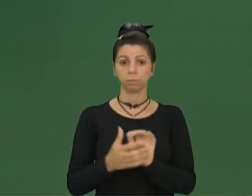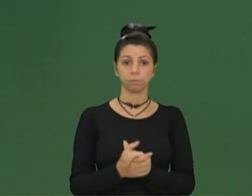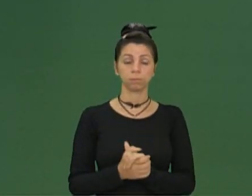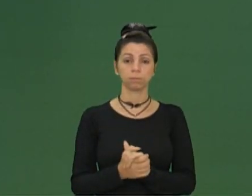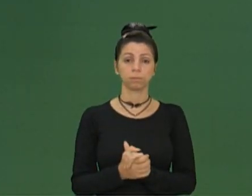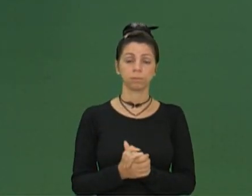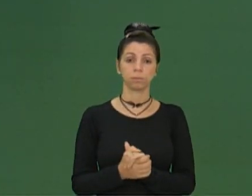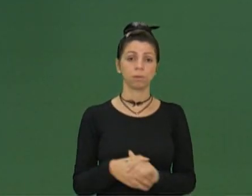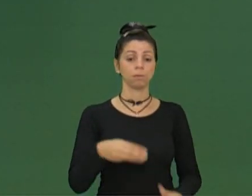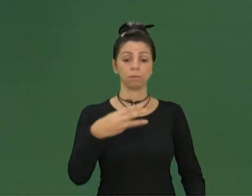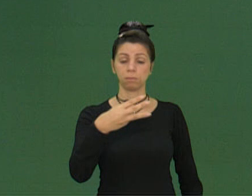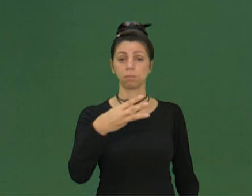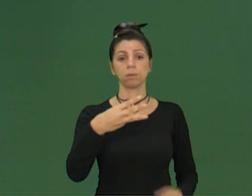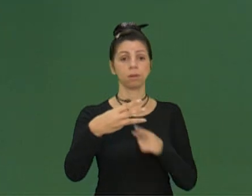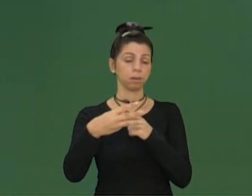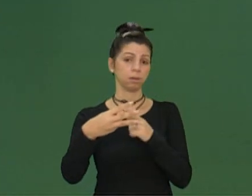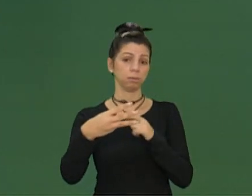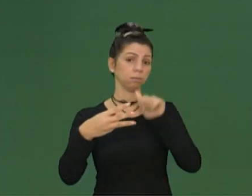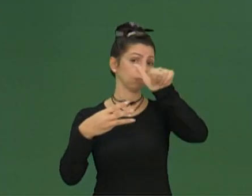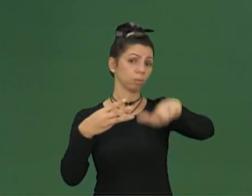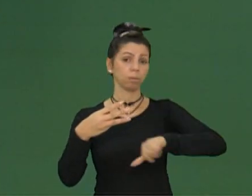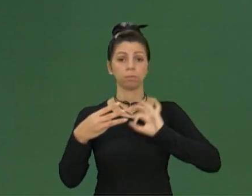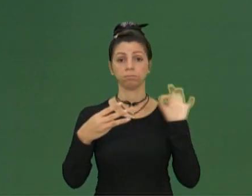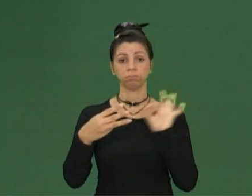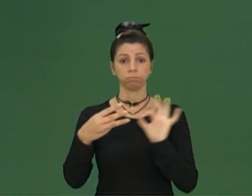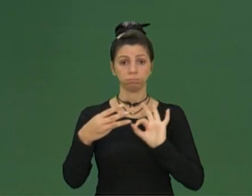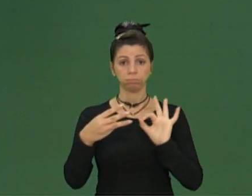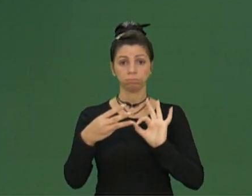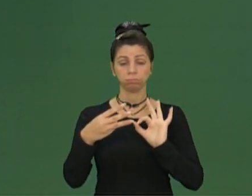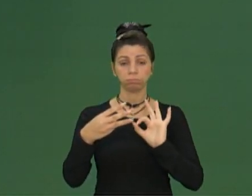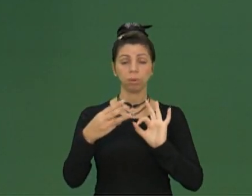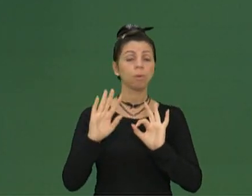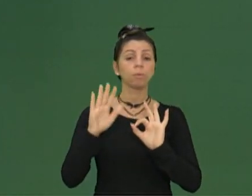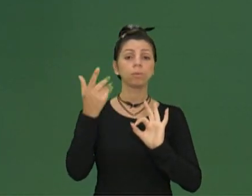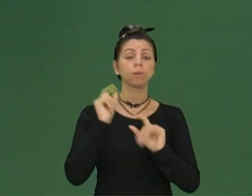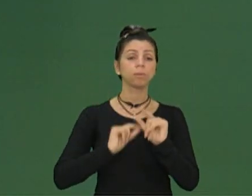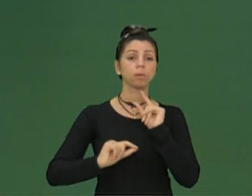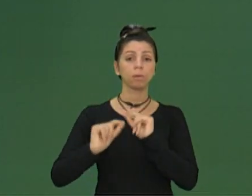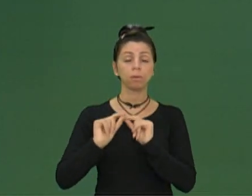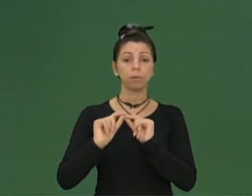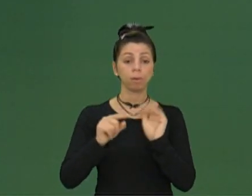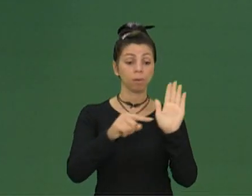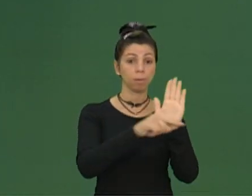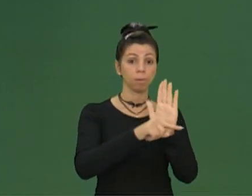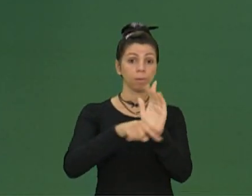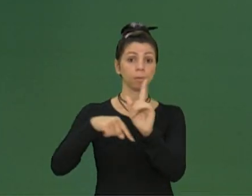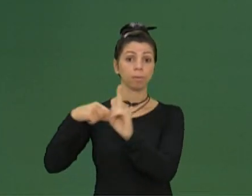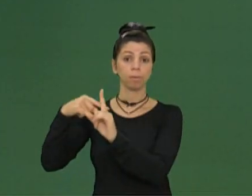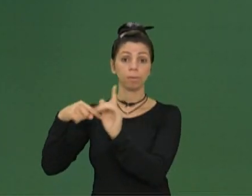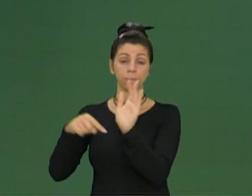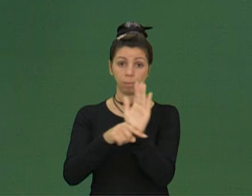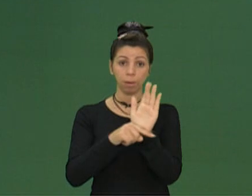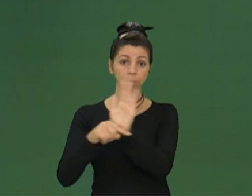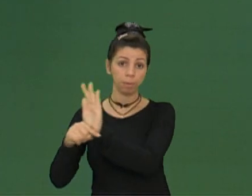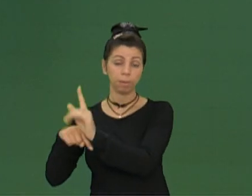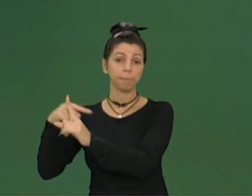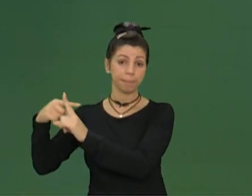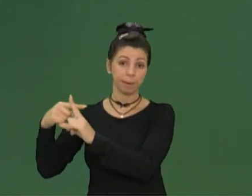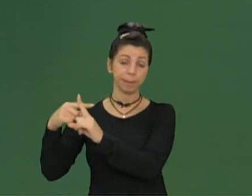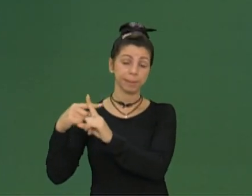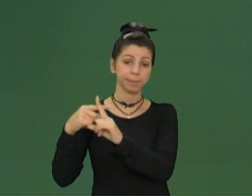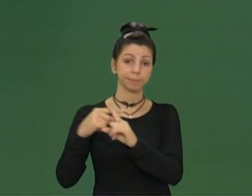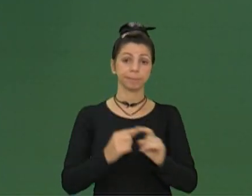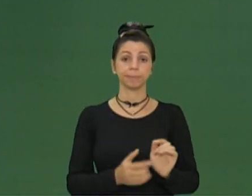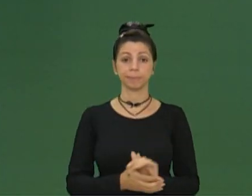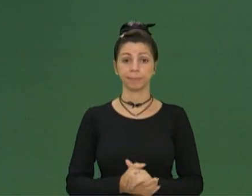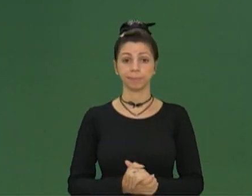algarismo 3, por exemplo, não alterou, o número 3 não alterou. Só que o que acontece? O que altera? O sinal, porque menos com menos é mais